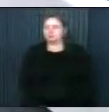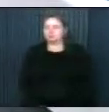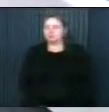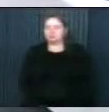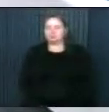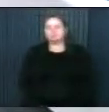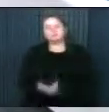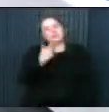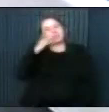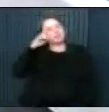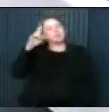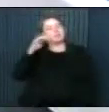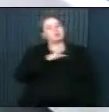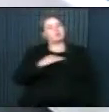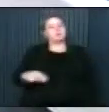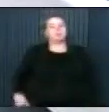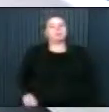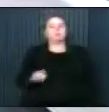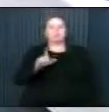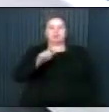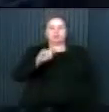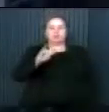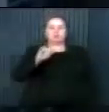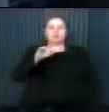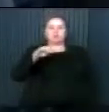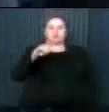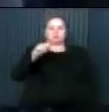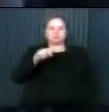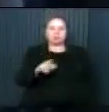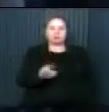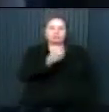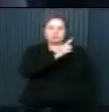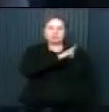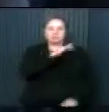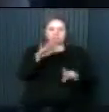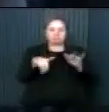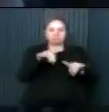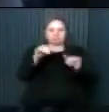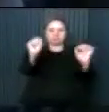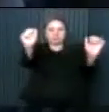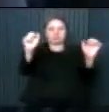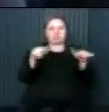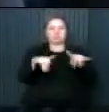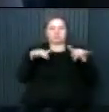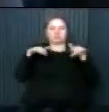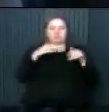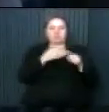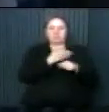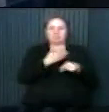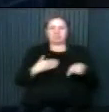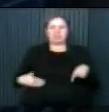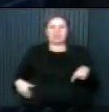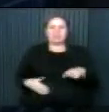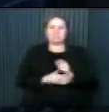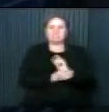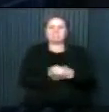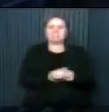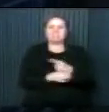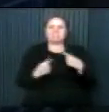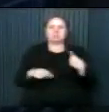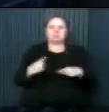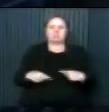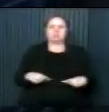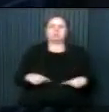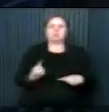Excelentíssimo senhor ministro Gilmar Mendes, responsável pela convocação da presente audiência pública para debater